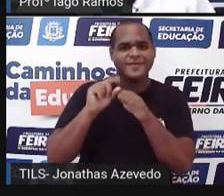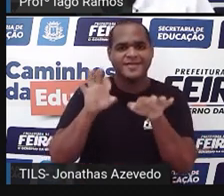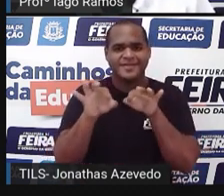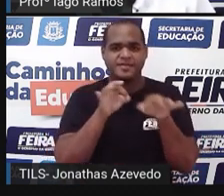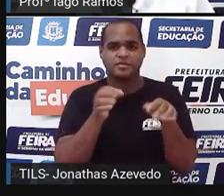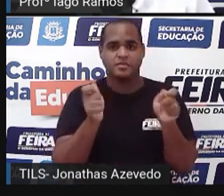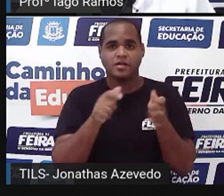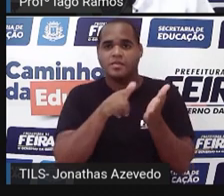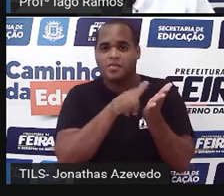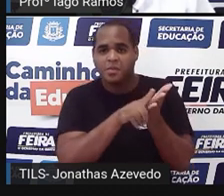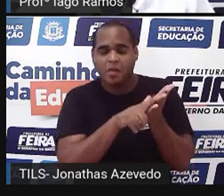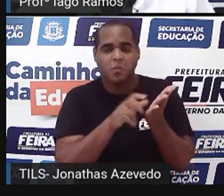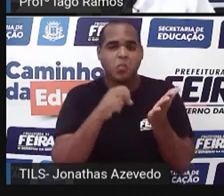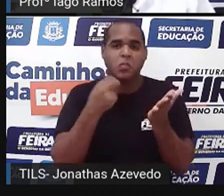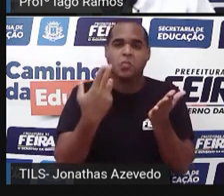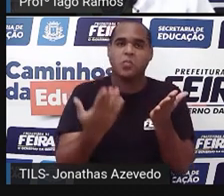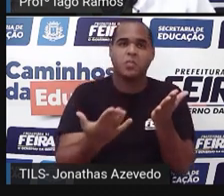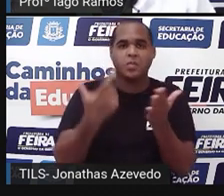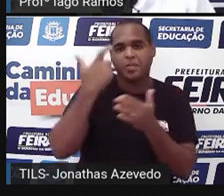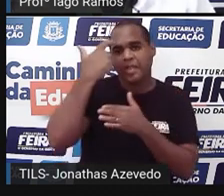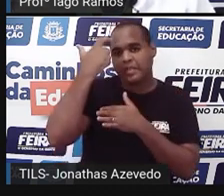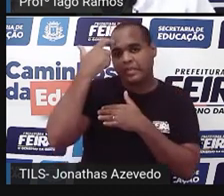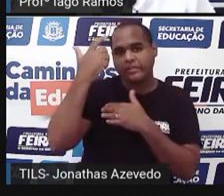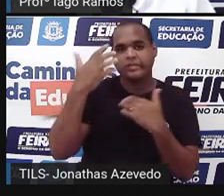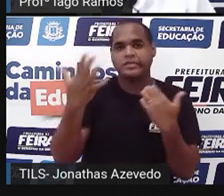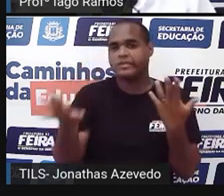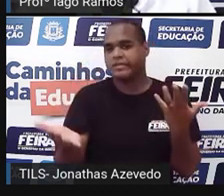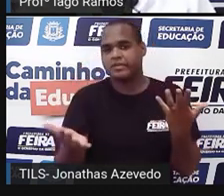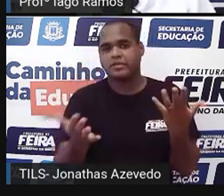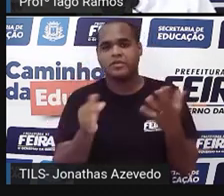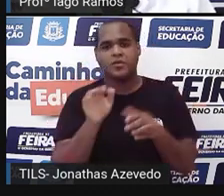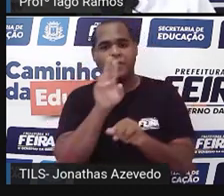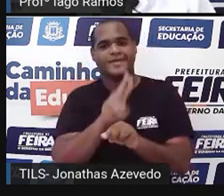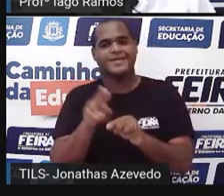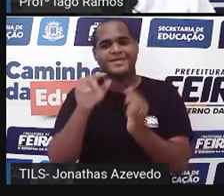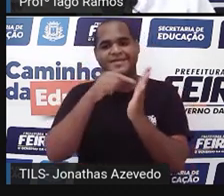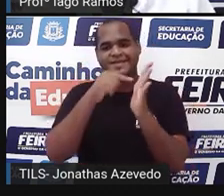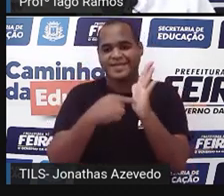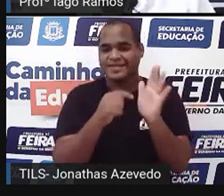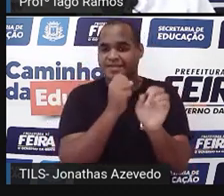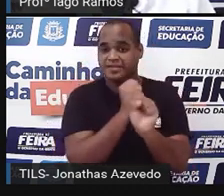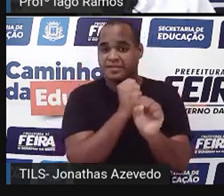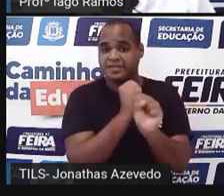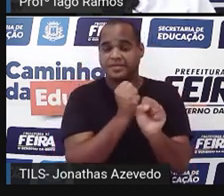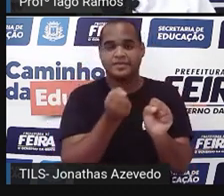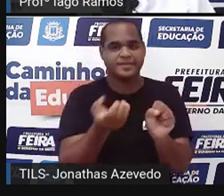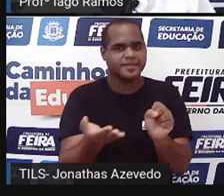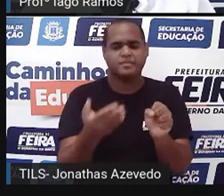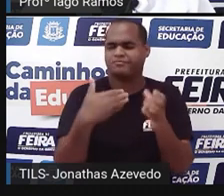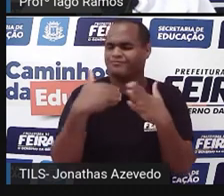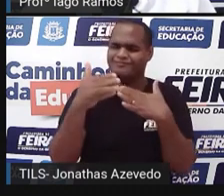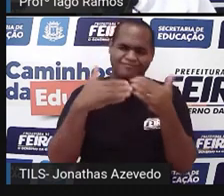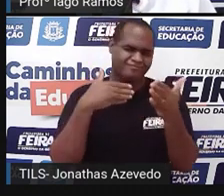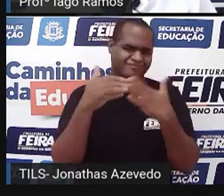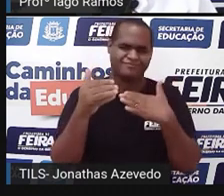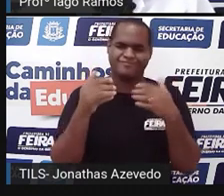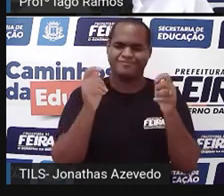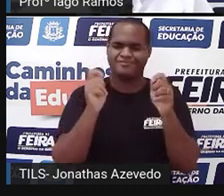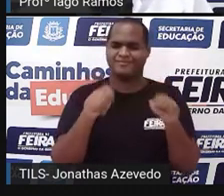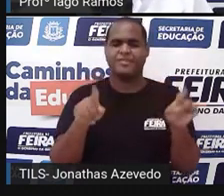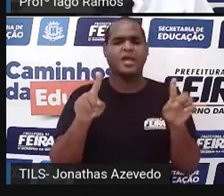você fez no papel ou ser feliz mentalmente usou calculadora Bom de qualquer maneira